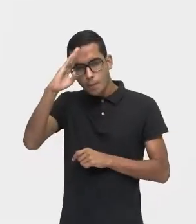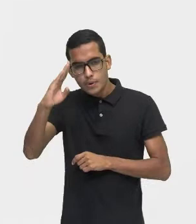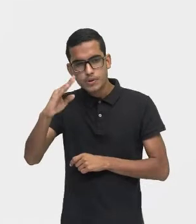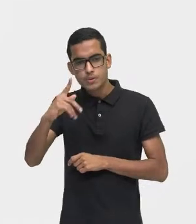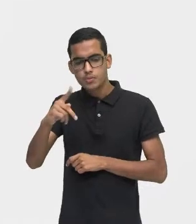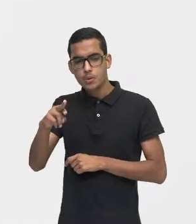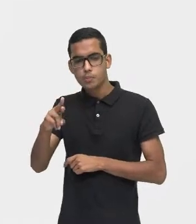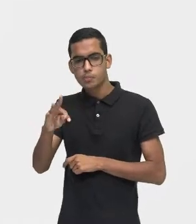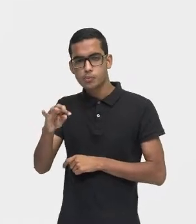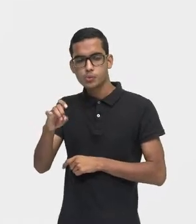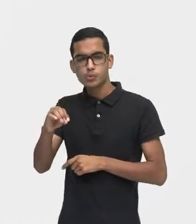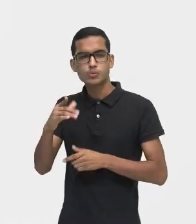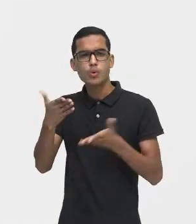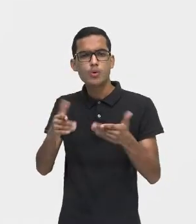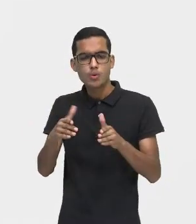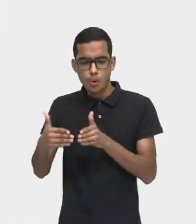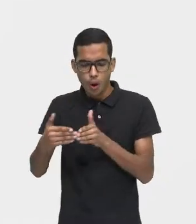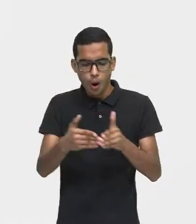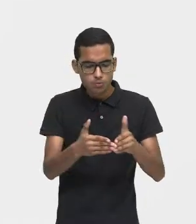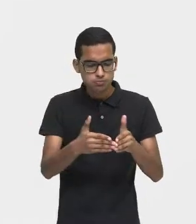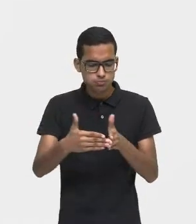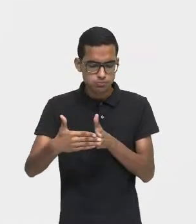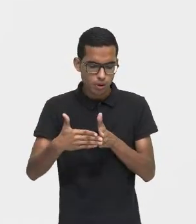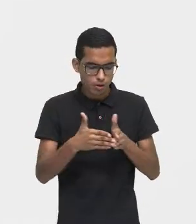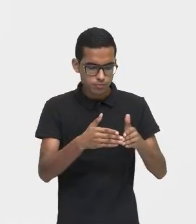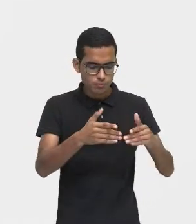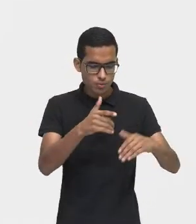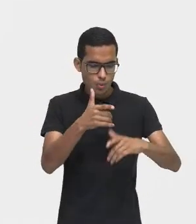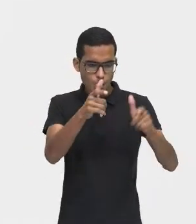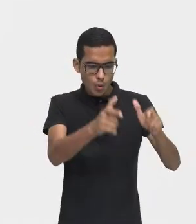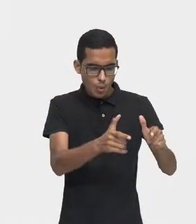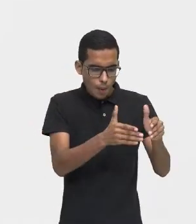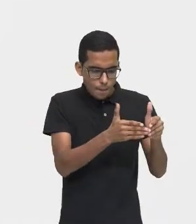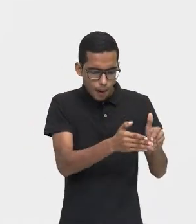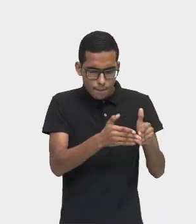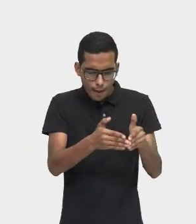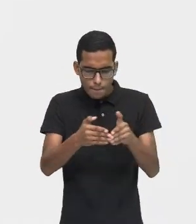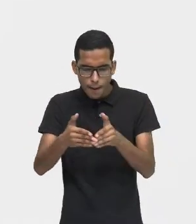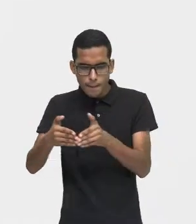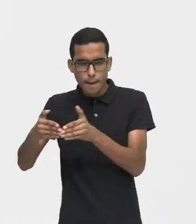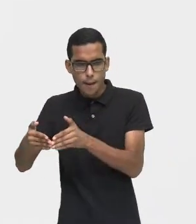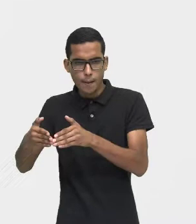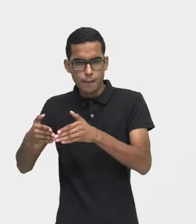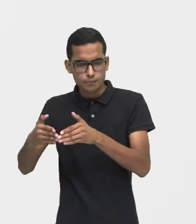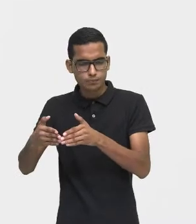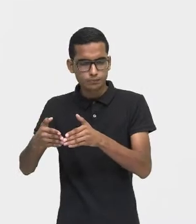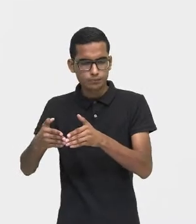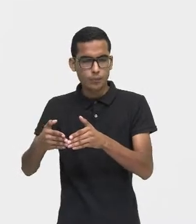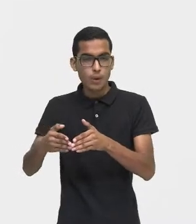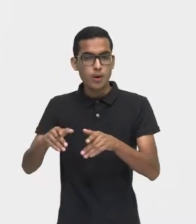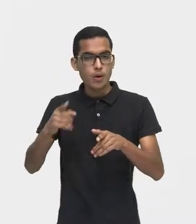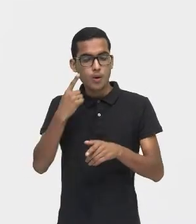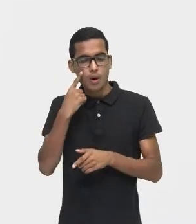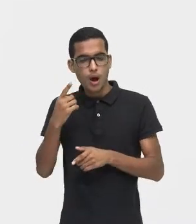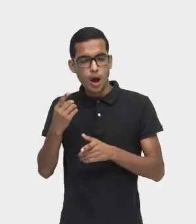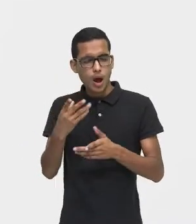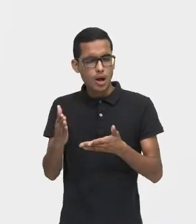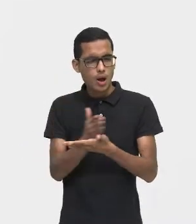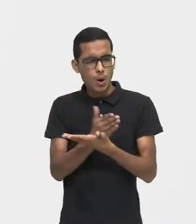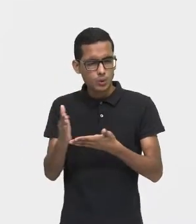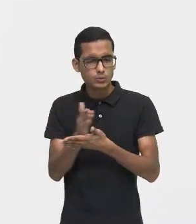E a gente vai verificar que teremos, por exemplo, em vários estados, né? Mas vamos verificar somente alguns que são